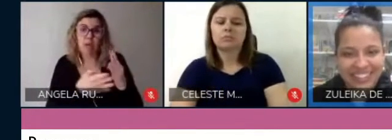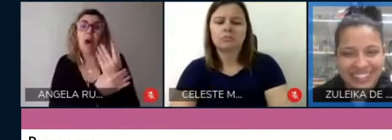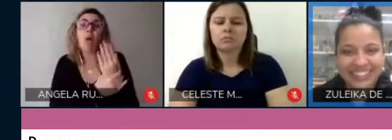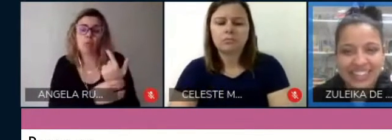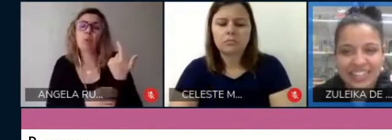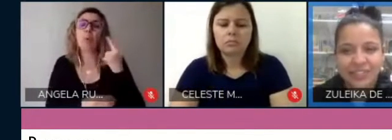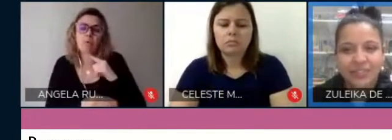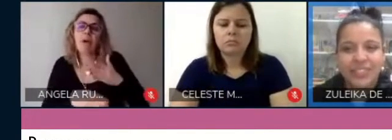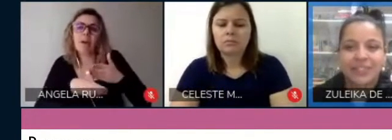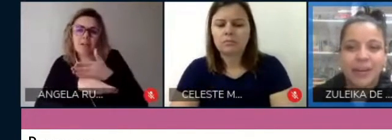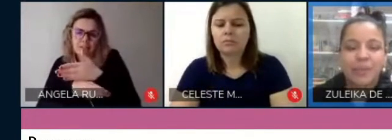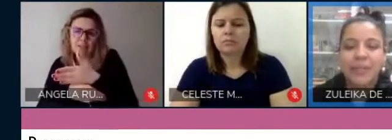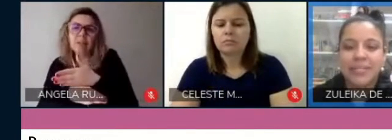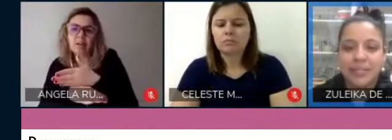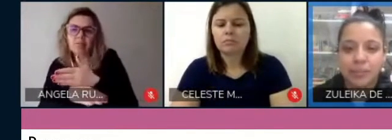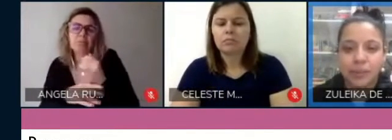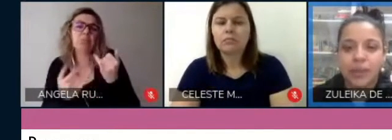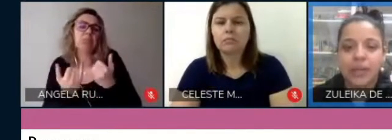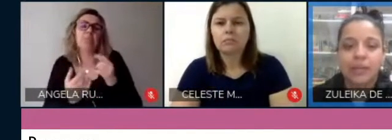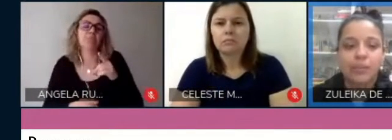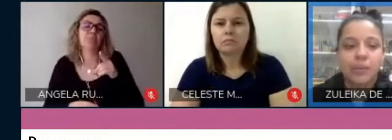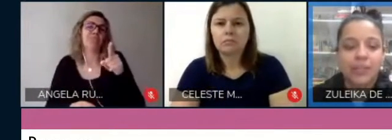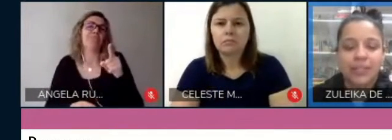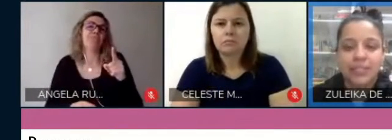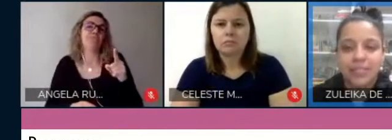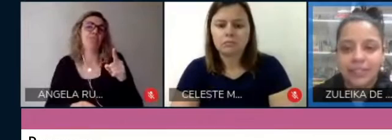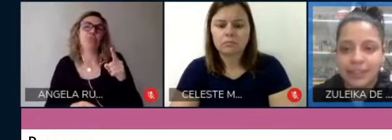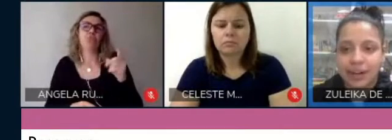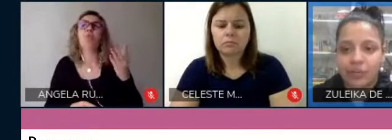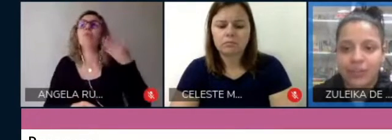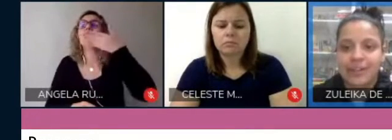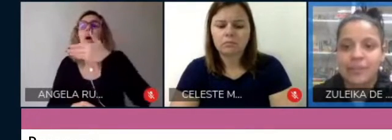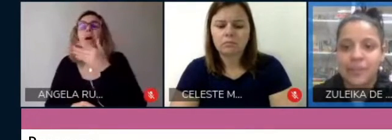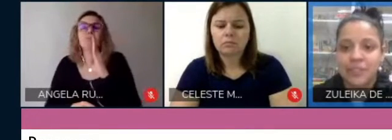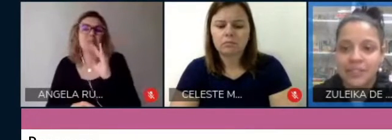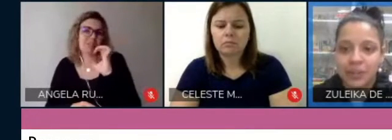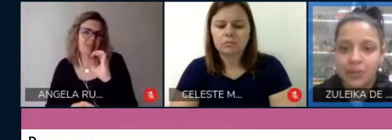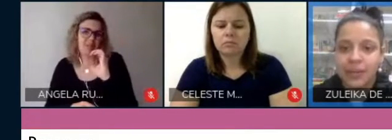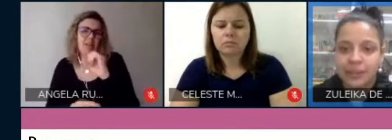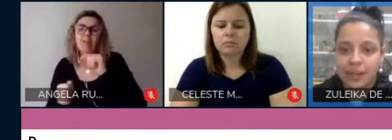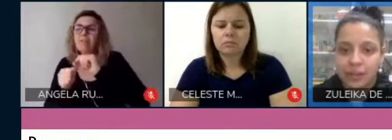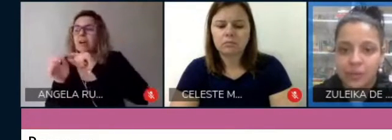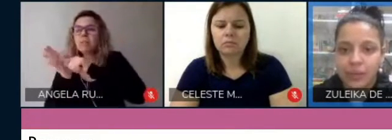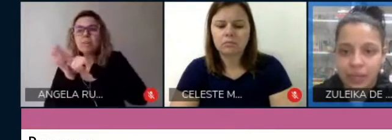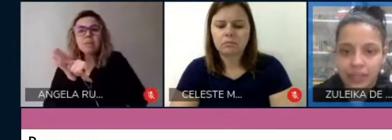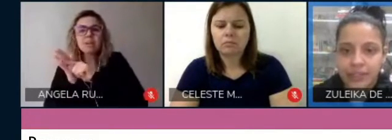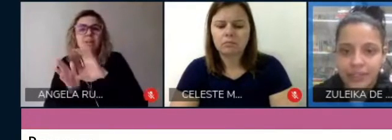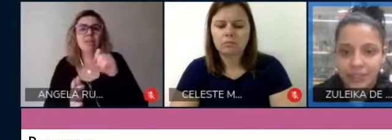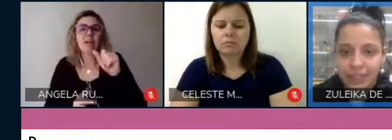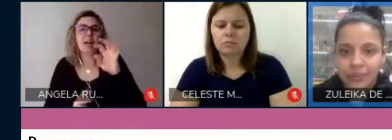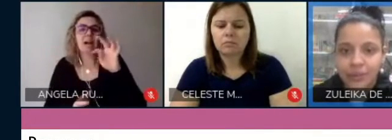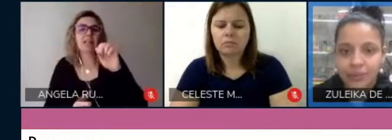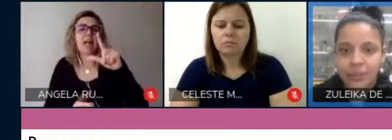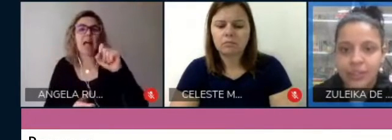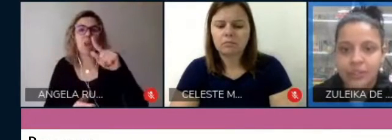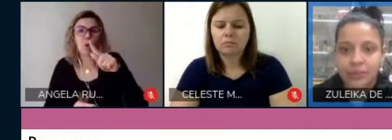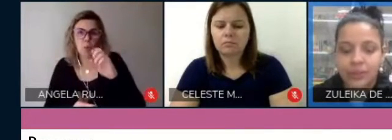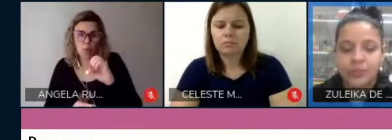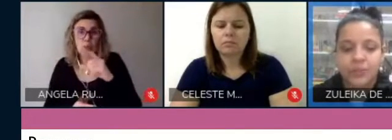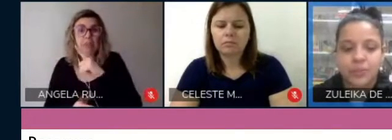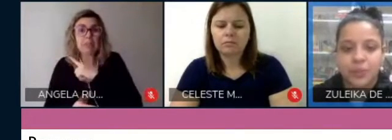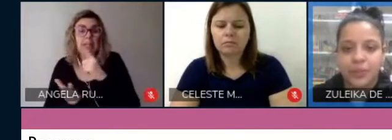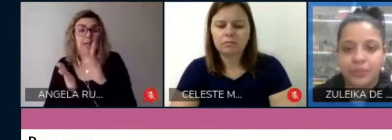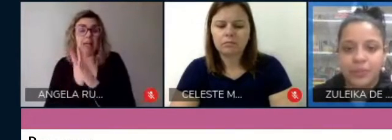consegue acessar, tá? Se você vai, por exemplo, na Biblioteca Central, faz a pesquisa no catálogo, e a gente tem um